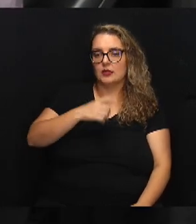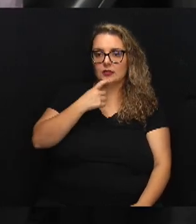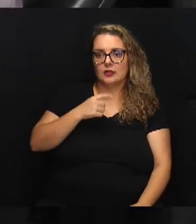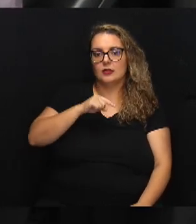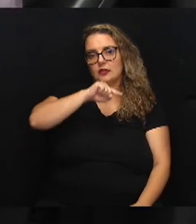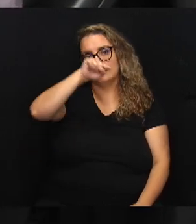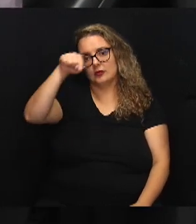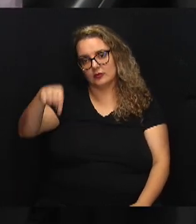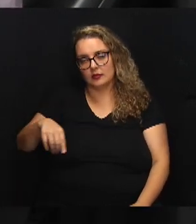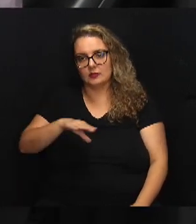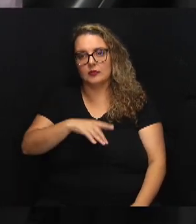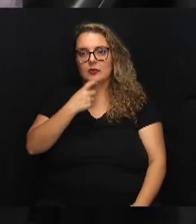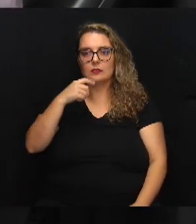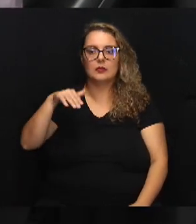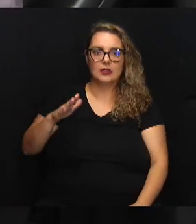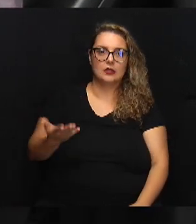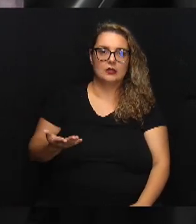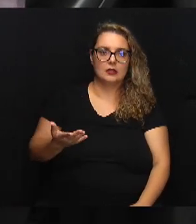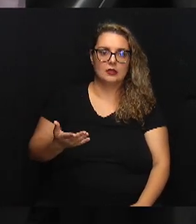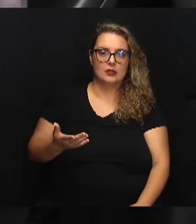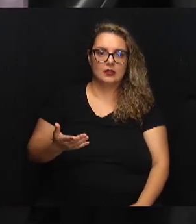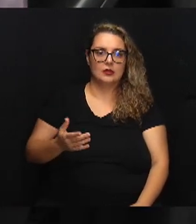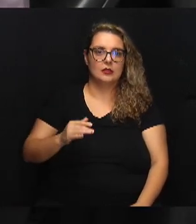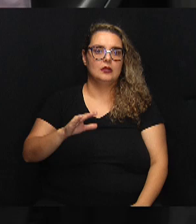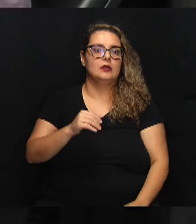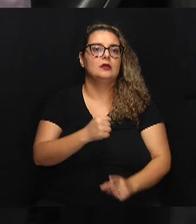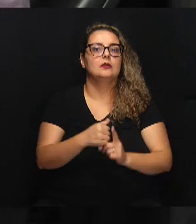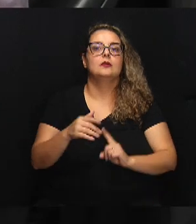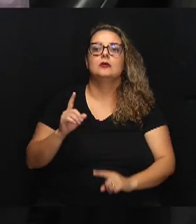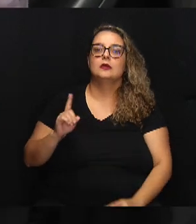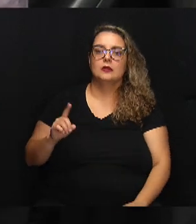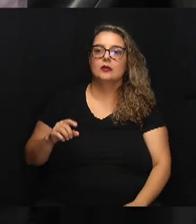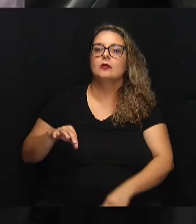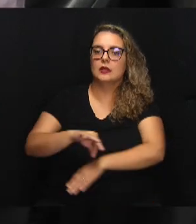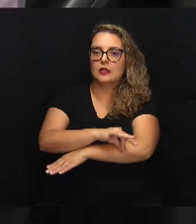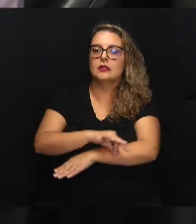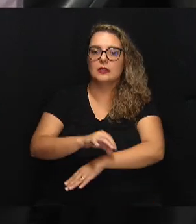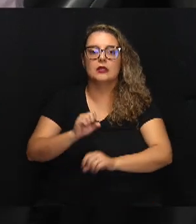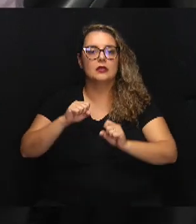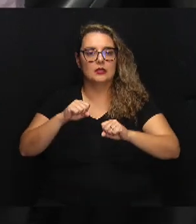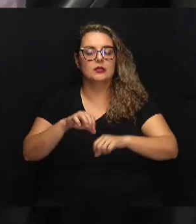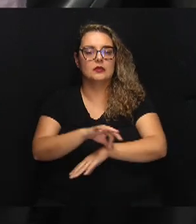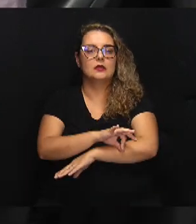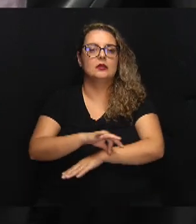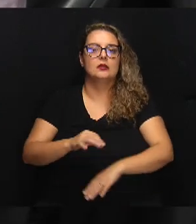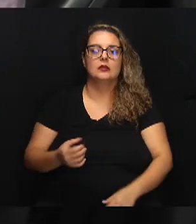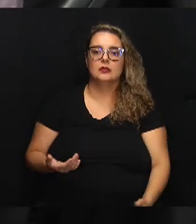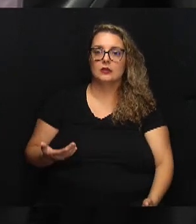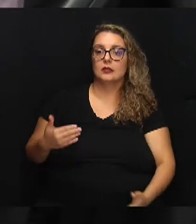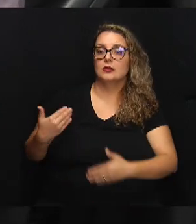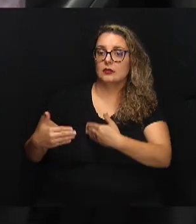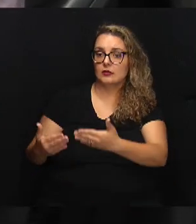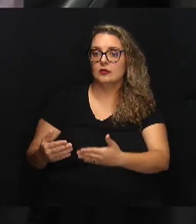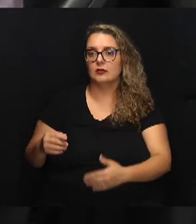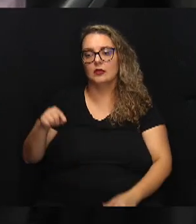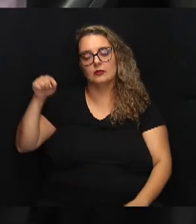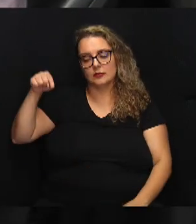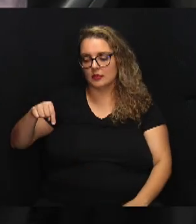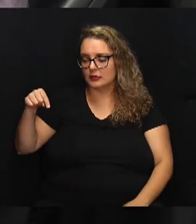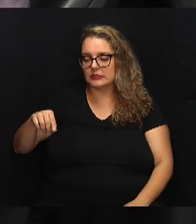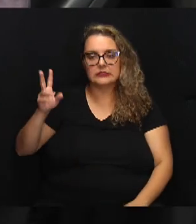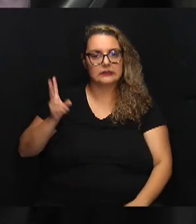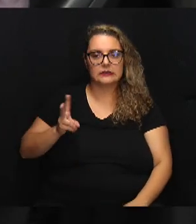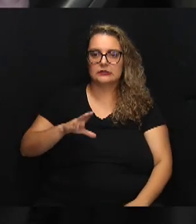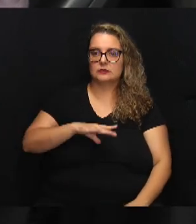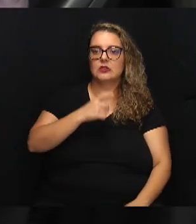mais para Campinas e a gente... Ela é cientista política Não, ela também? é arquiteta. Arquiteta, tá. E aí a gente passou a vir bastante para Campinas, né?